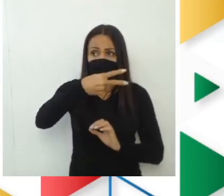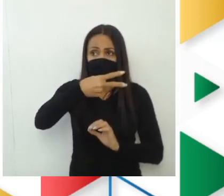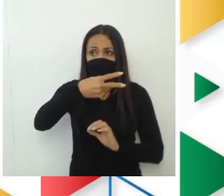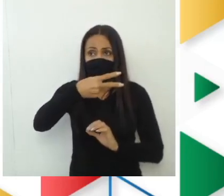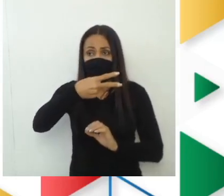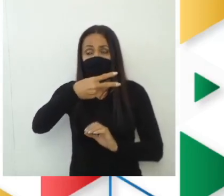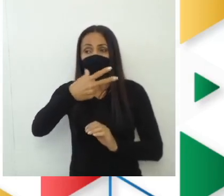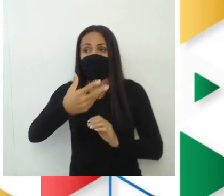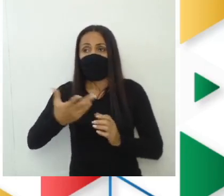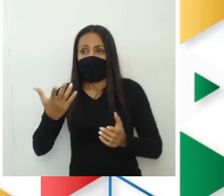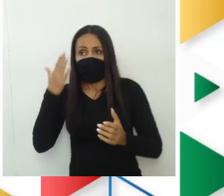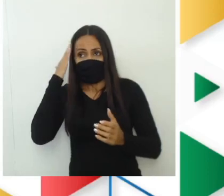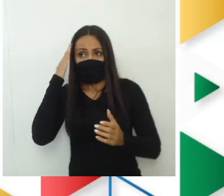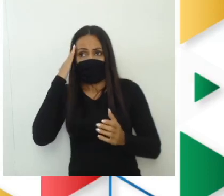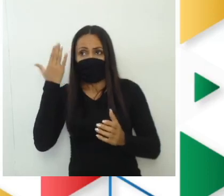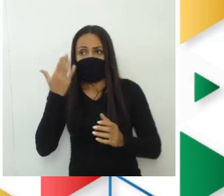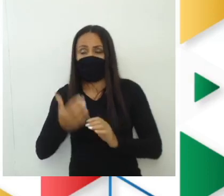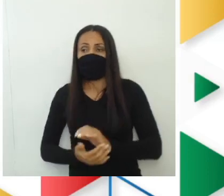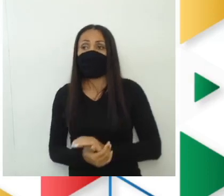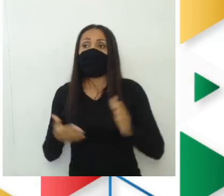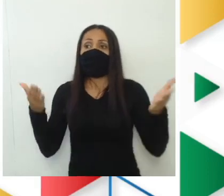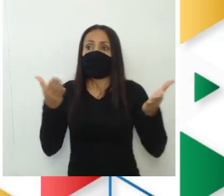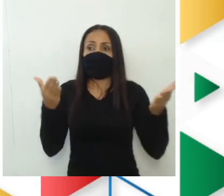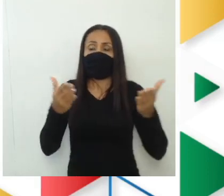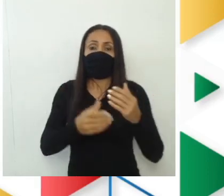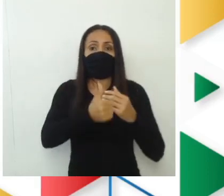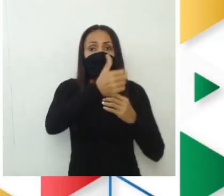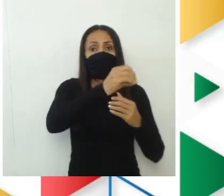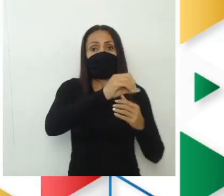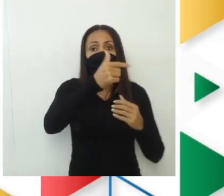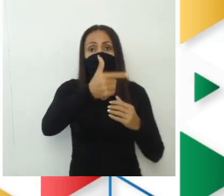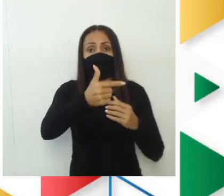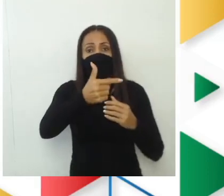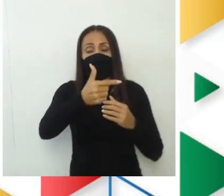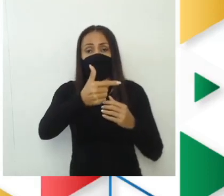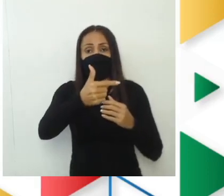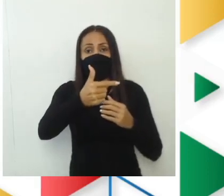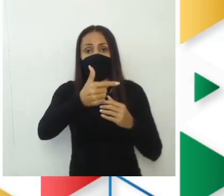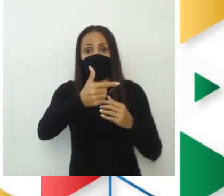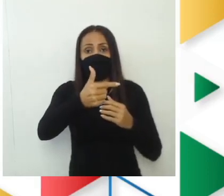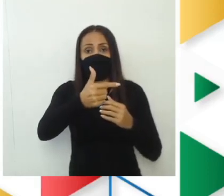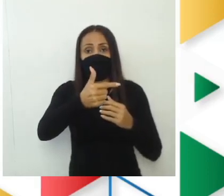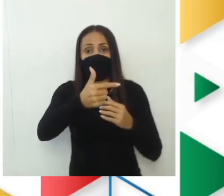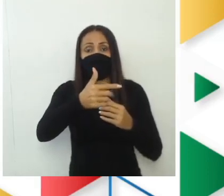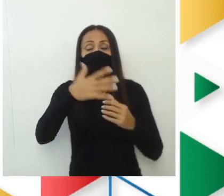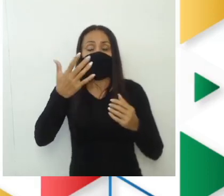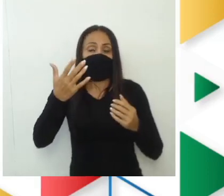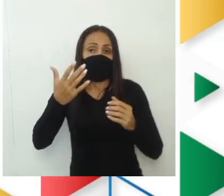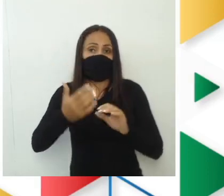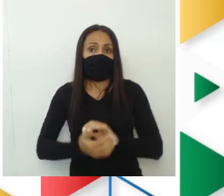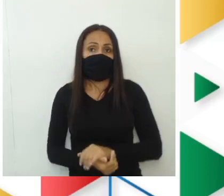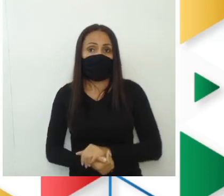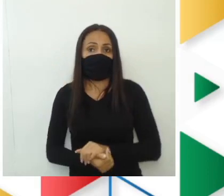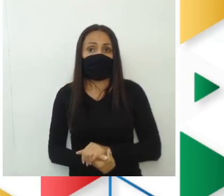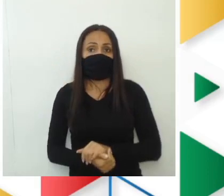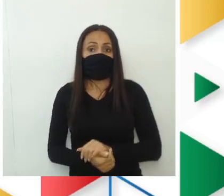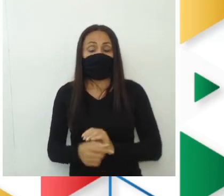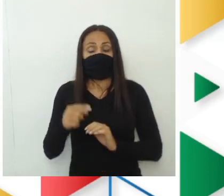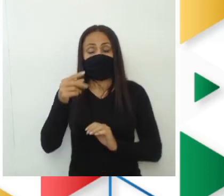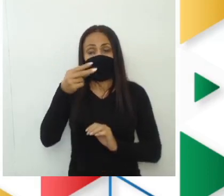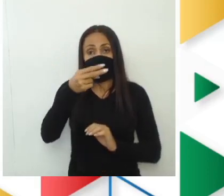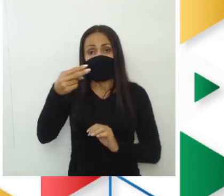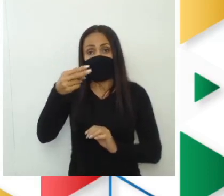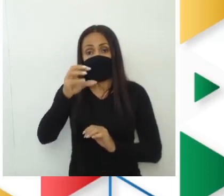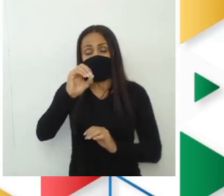para entender? Agora, 102 é maior ou é igual ou é menor que o símbolo preto? Olha,